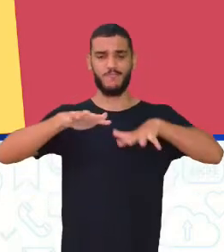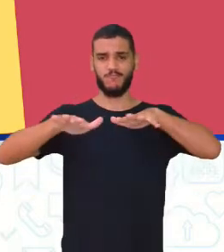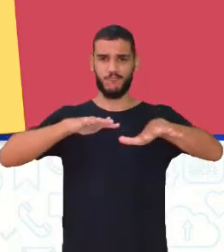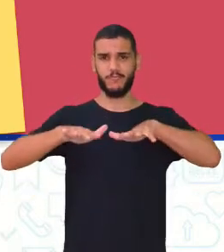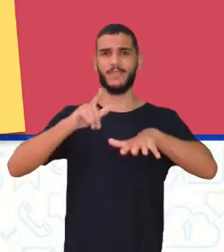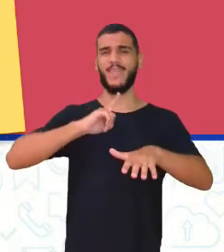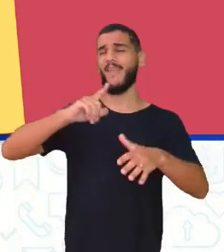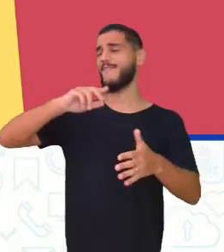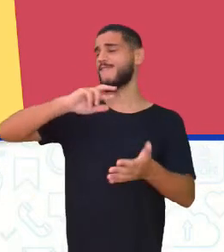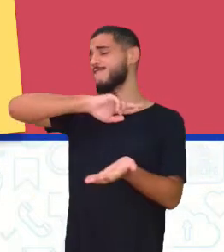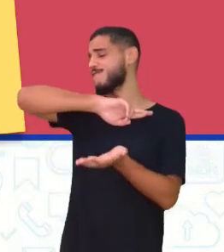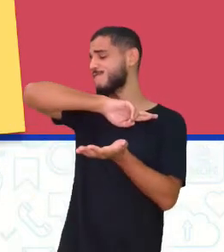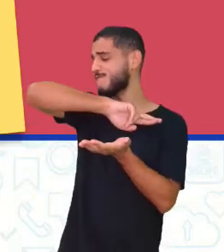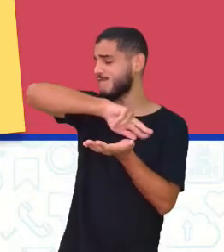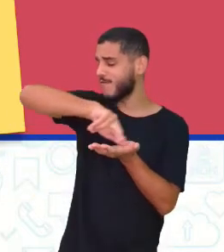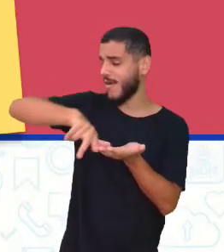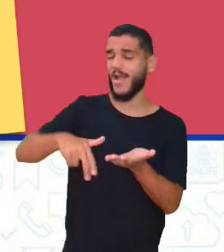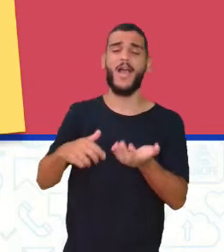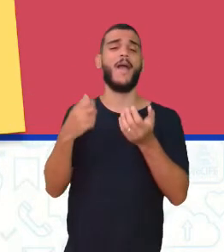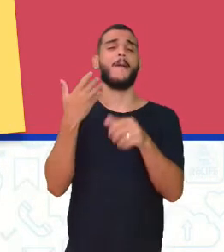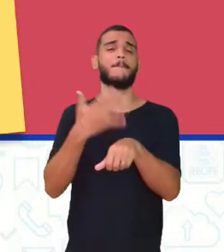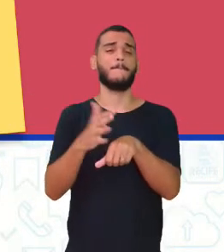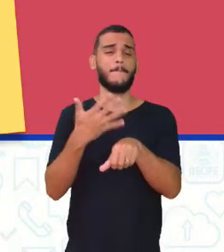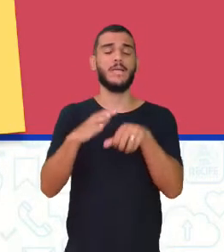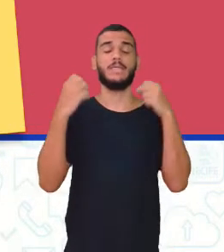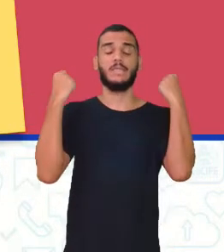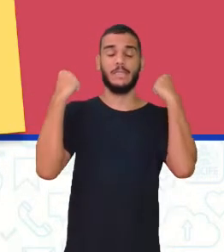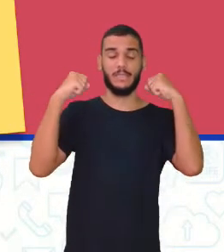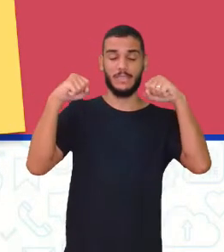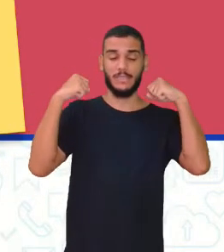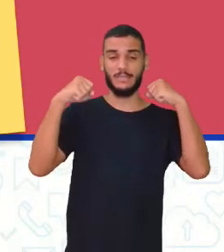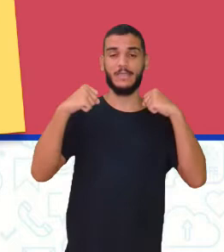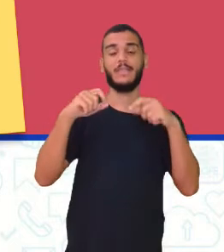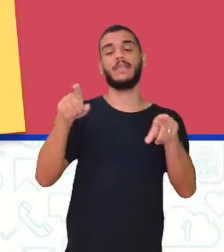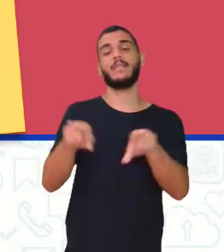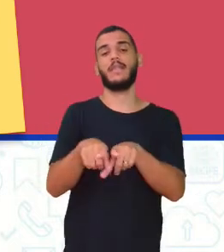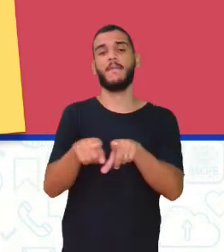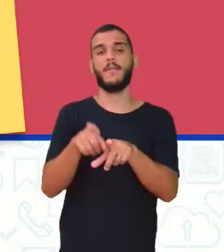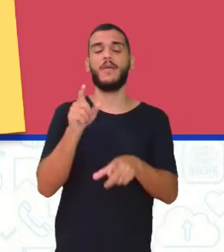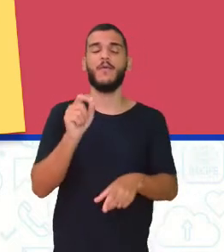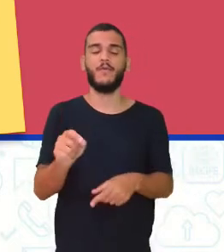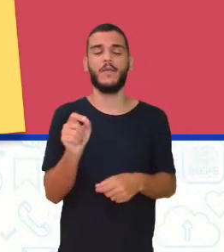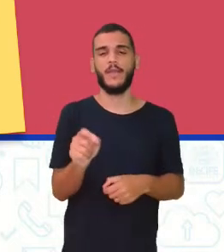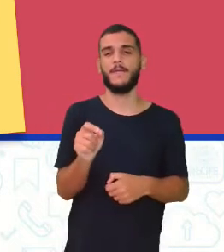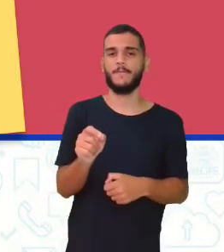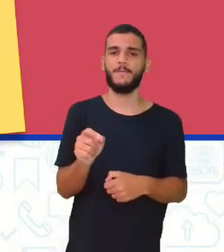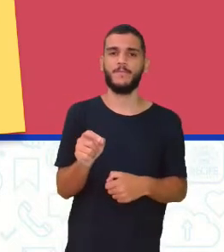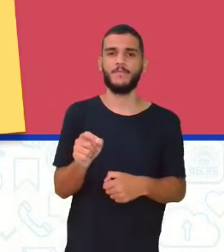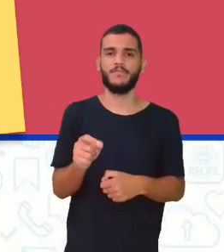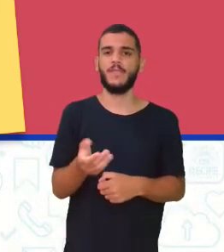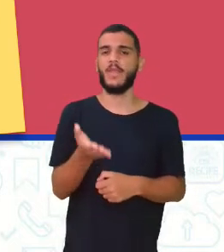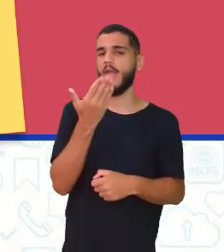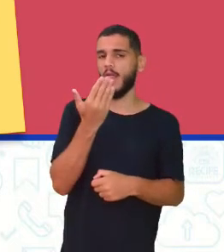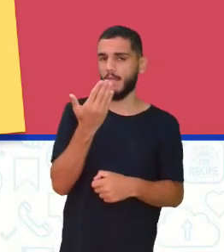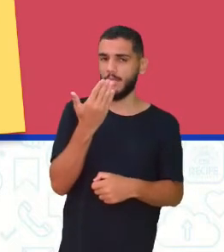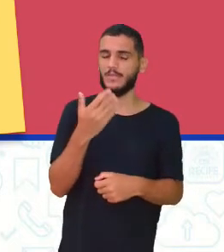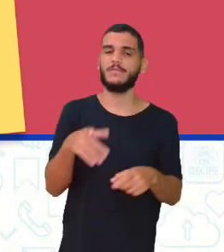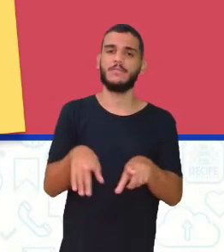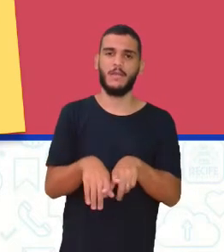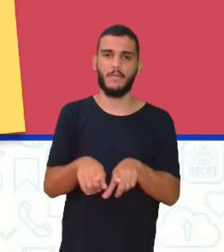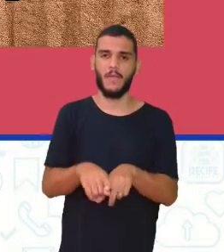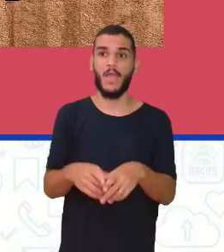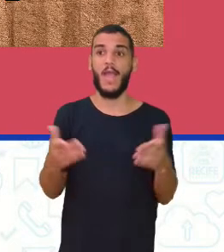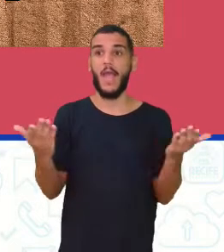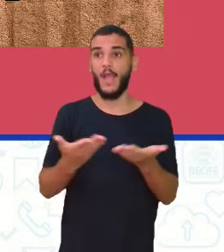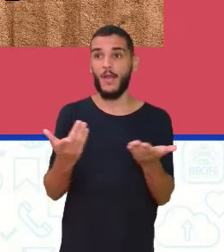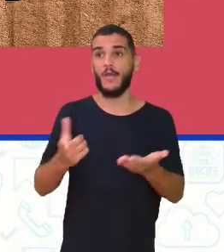aí uma infinidade, desde a atividade física até mesmo a questão da alimentação. Mas